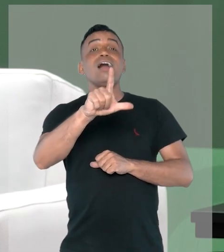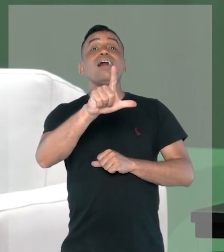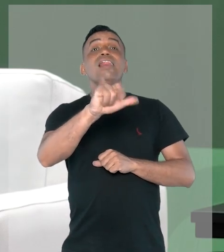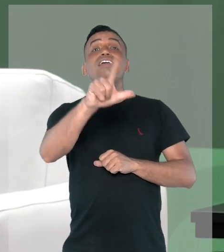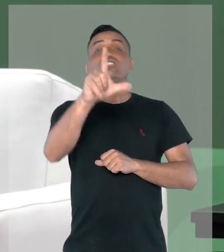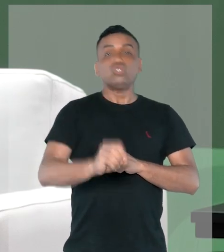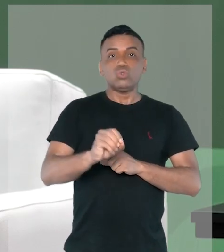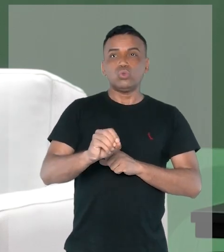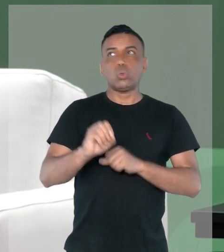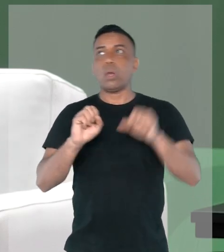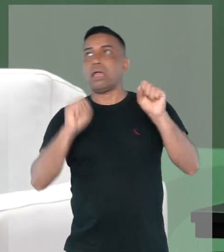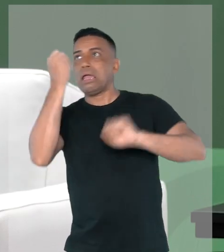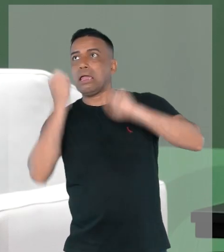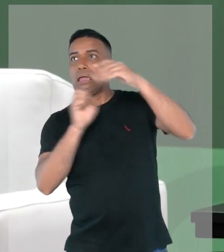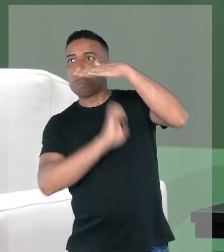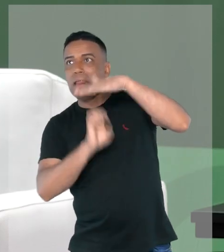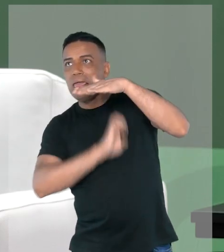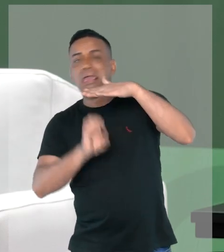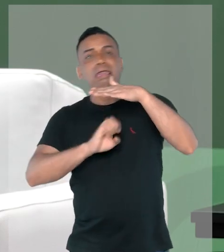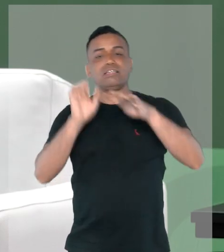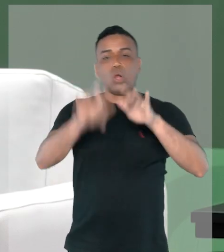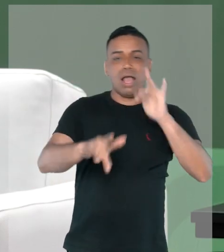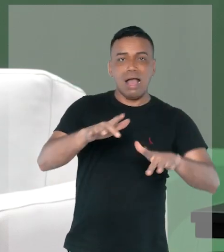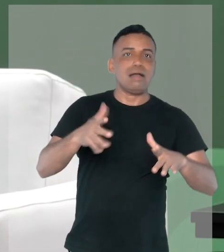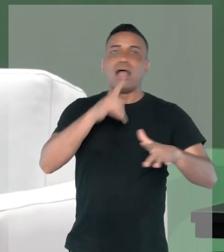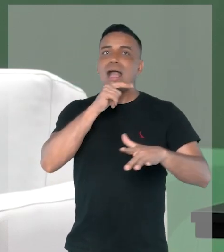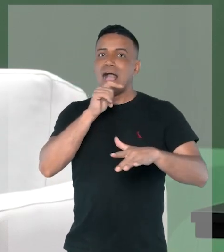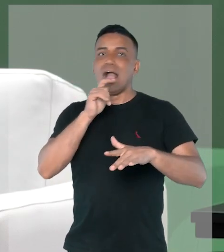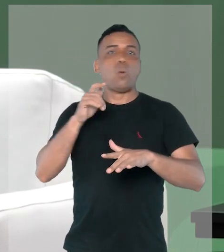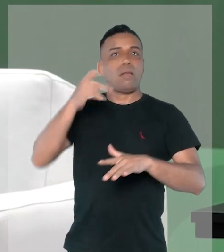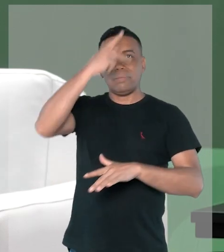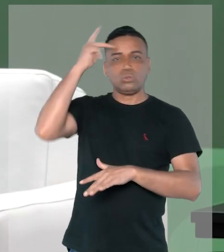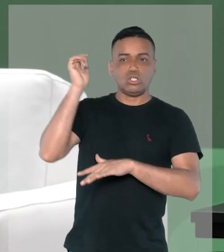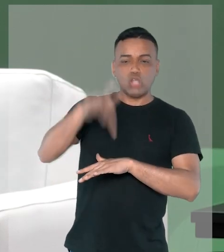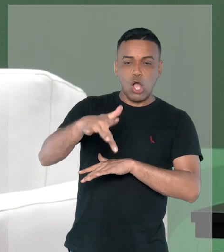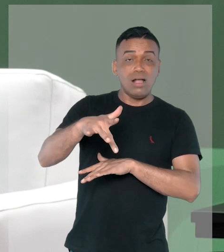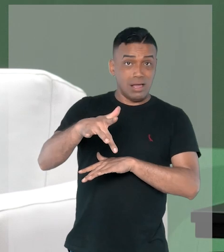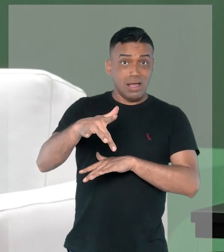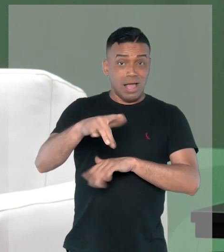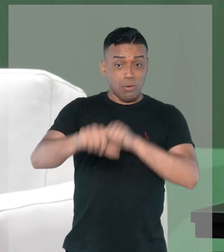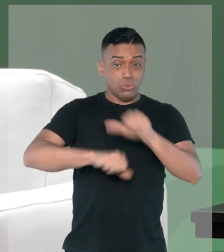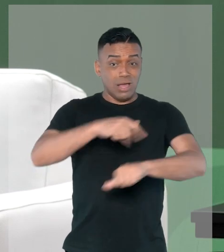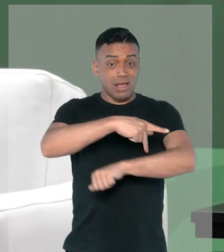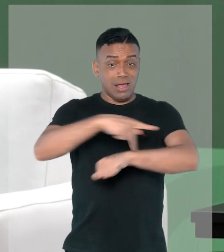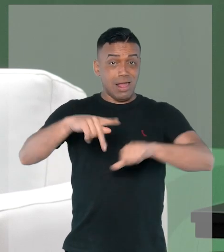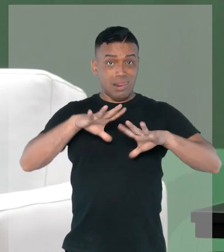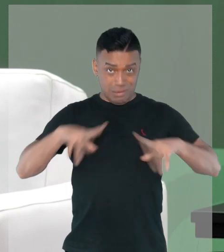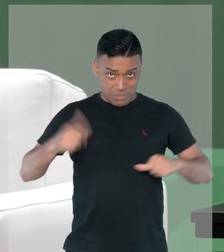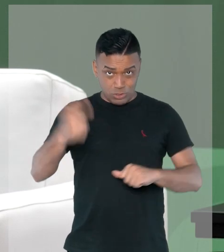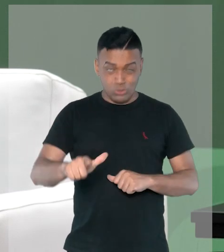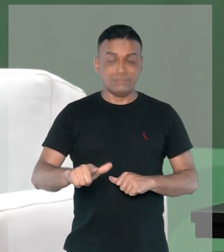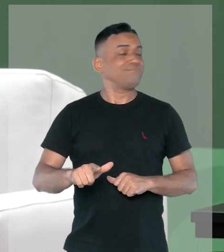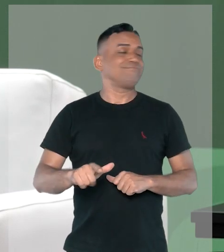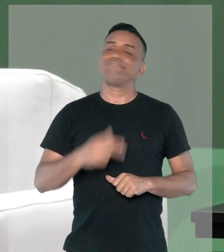jogado nela, das empresas, dos bueiros, etc., e virar água pura de novo. Não virou, né? Não virou. Quando a